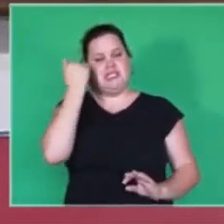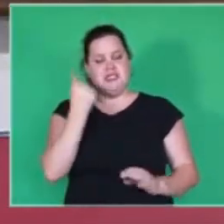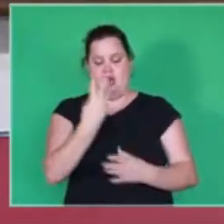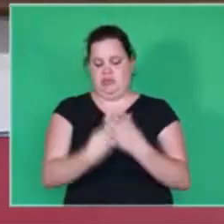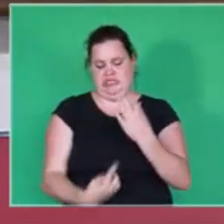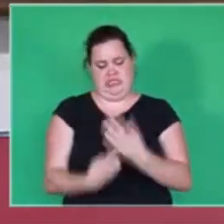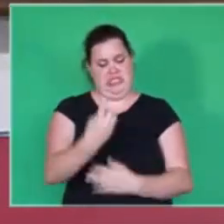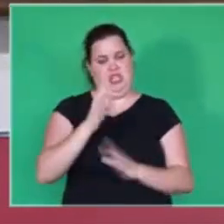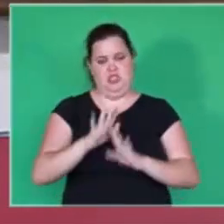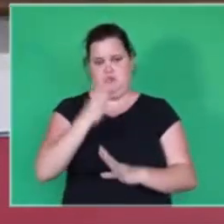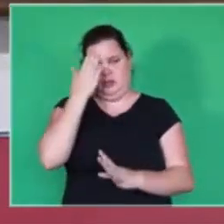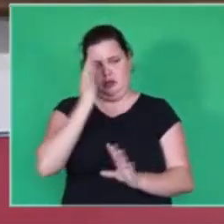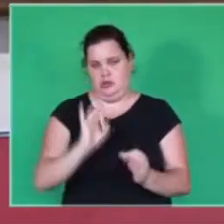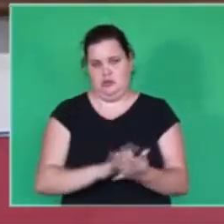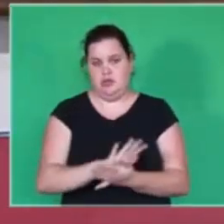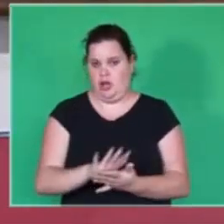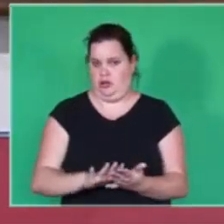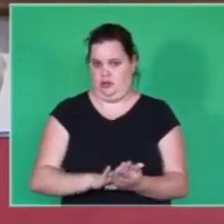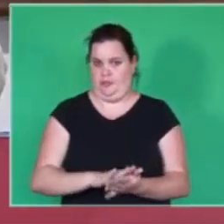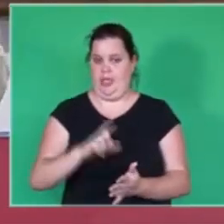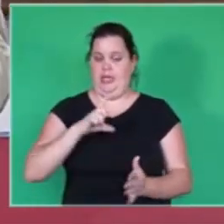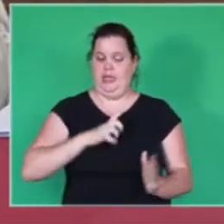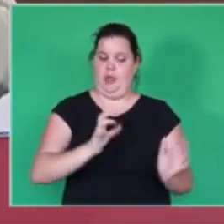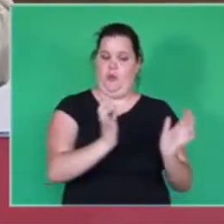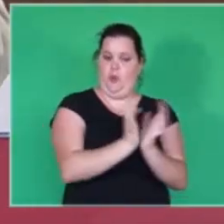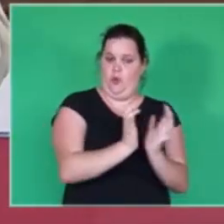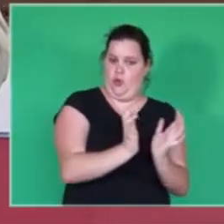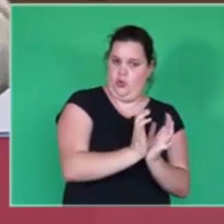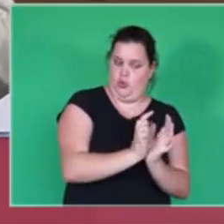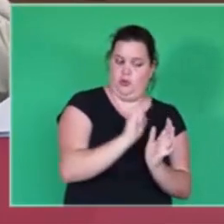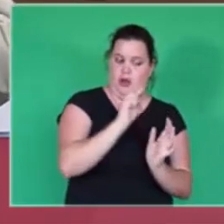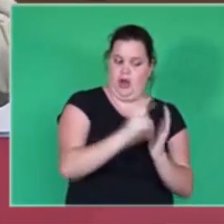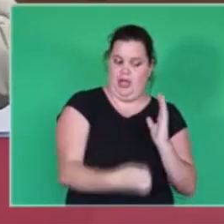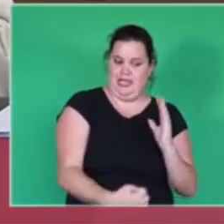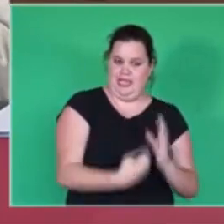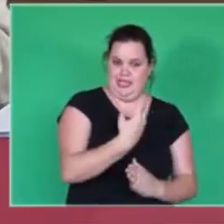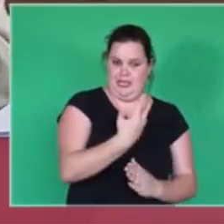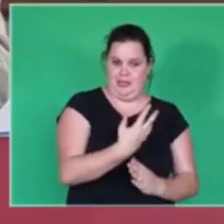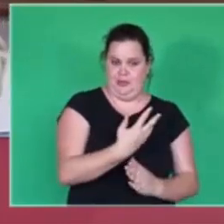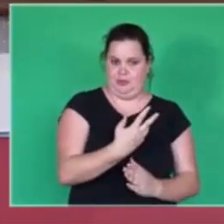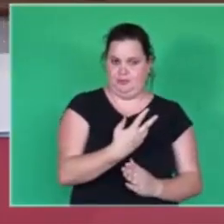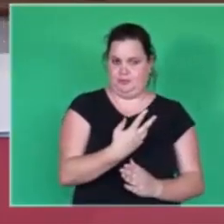só, esse grupo que sucedeu a Paulo,